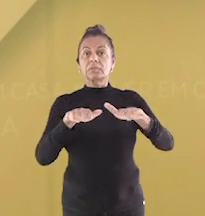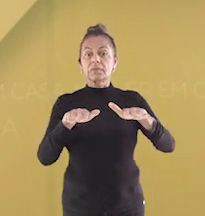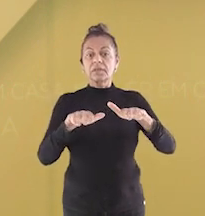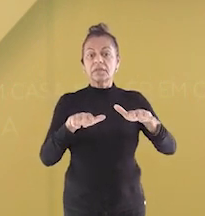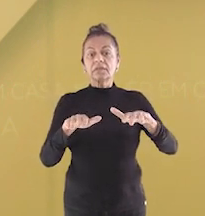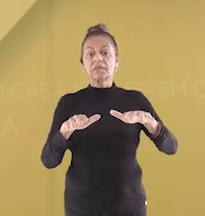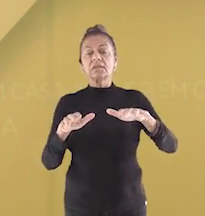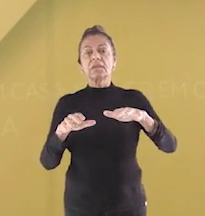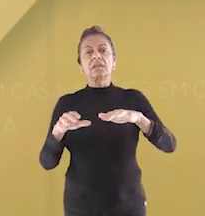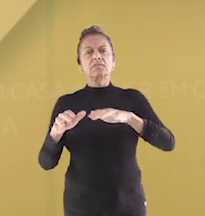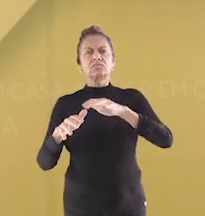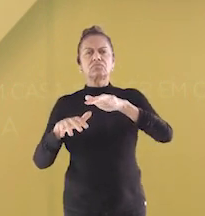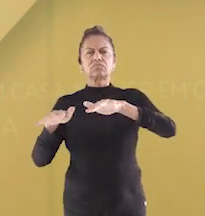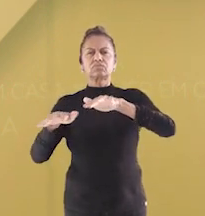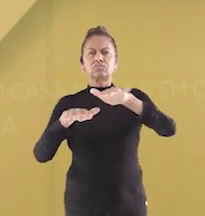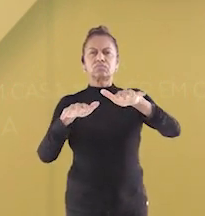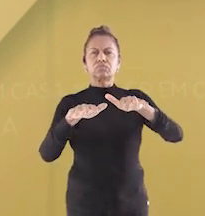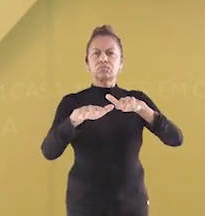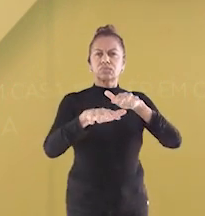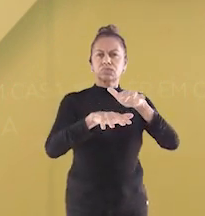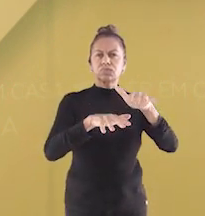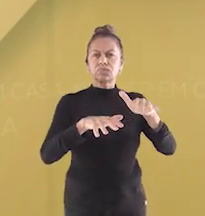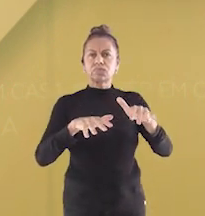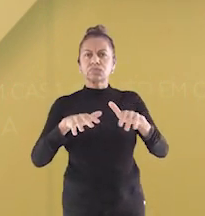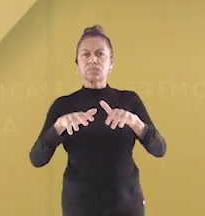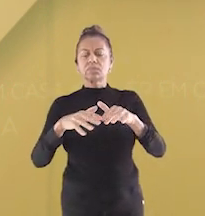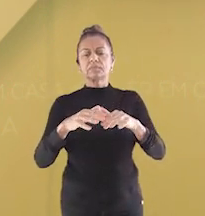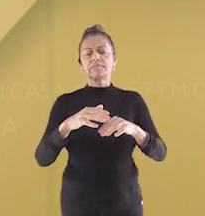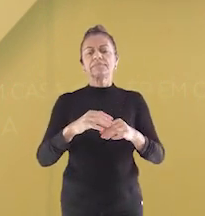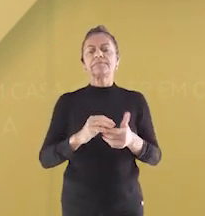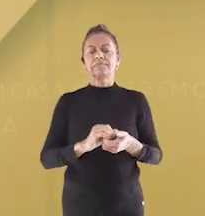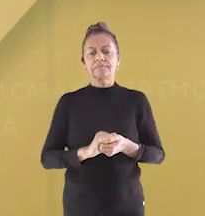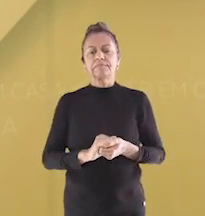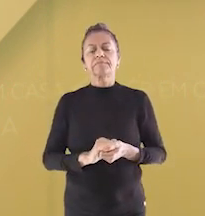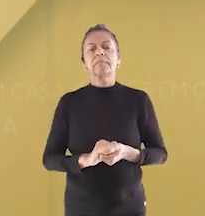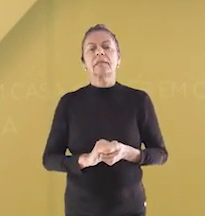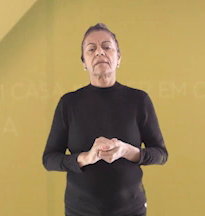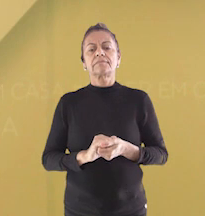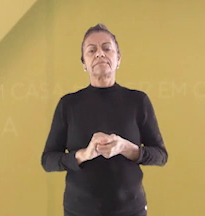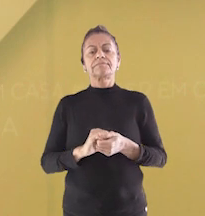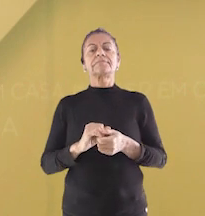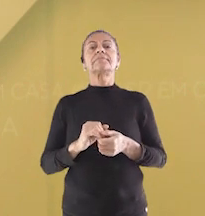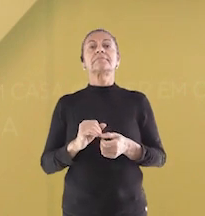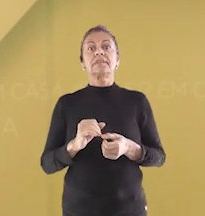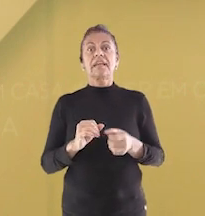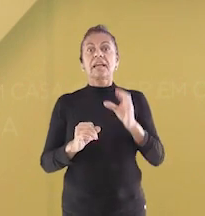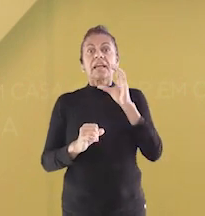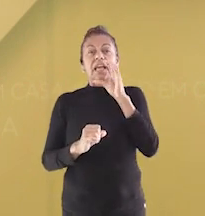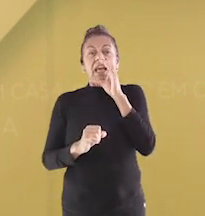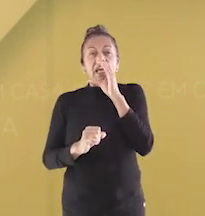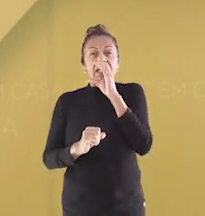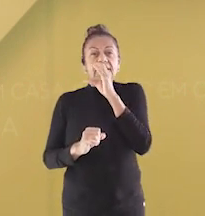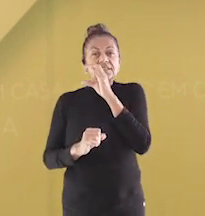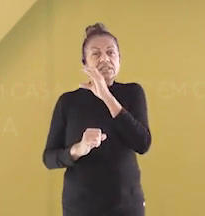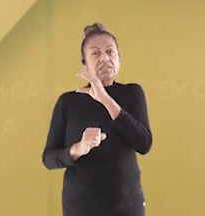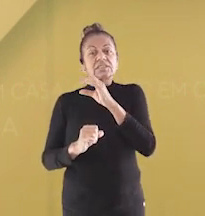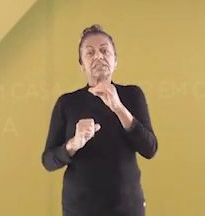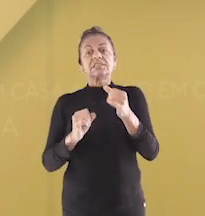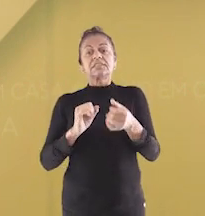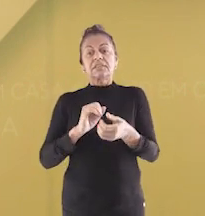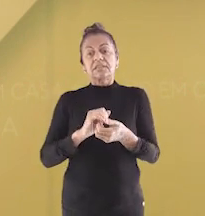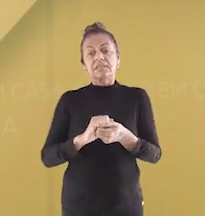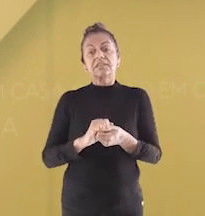mais são do que movimentações cíclicas e circulares que ocorrem neste material fluido